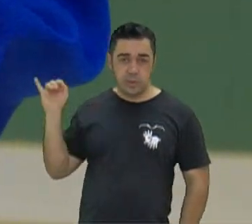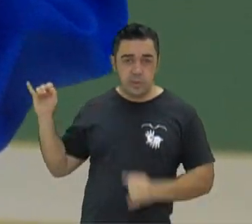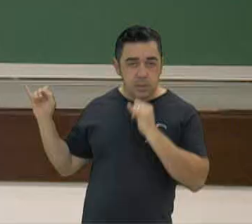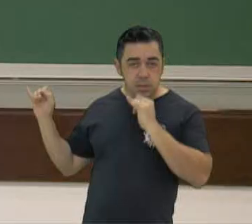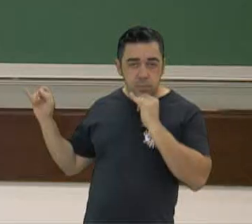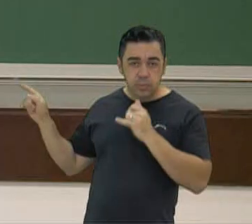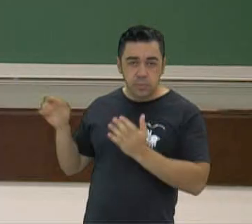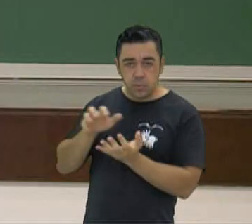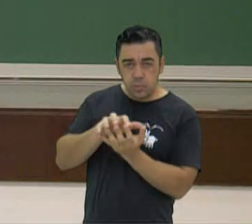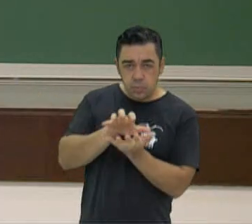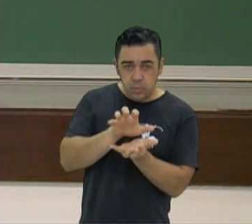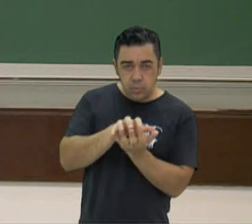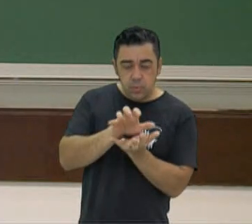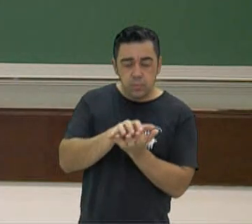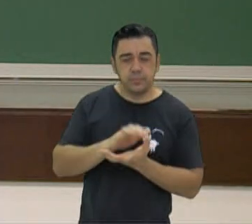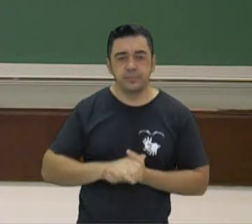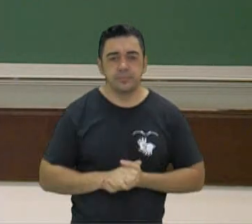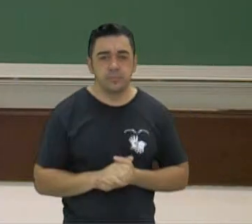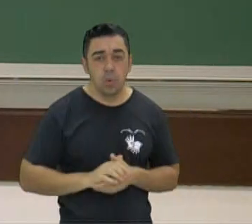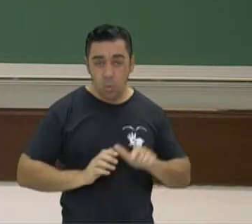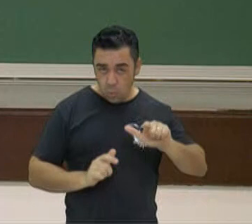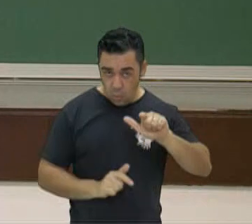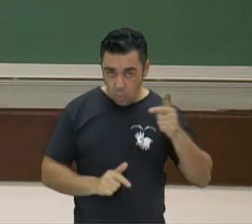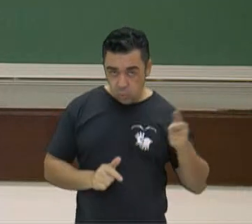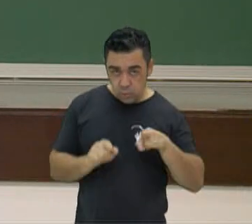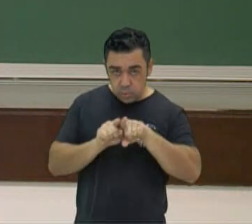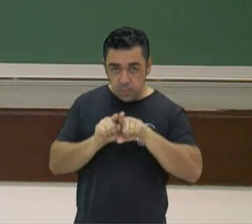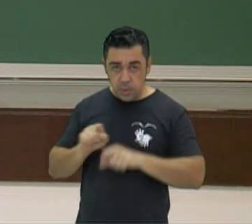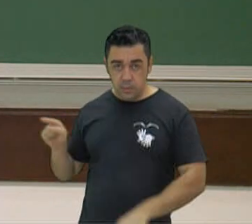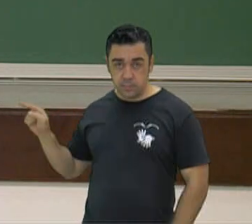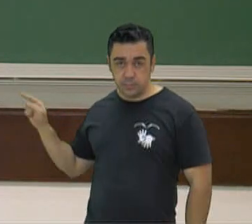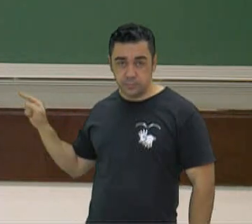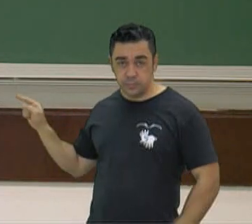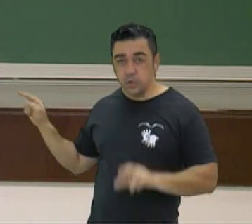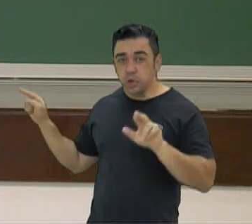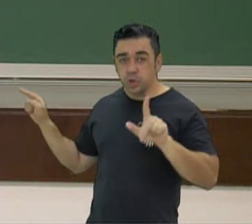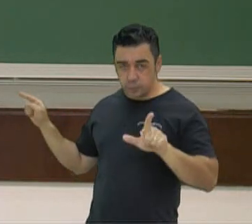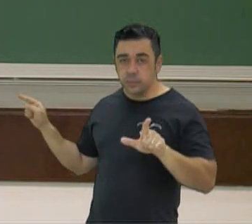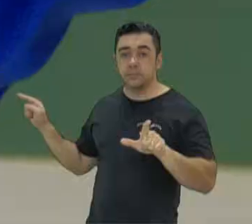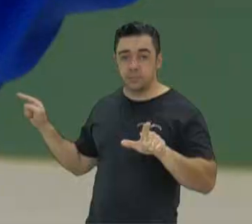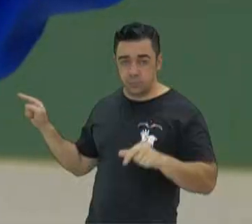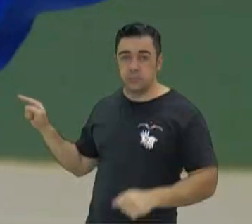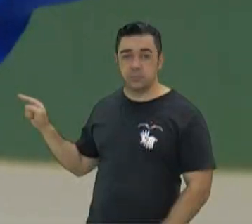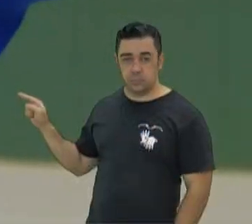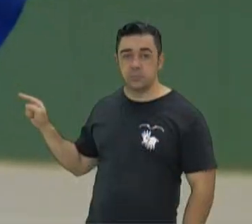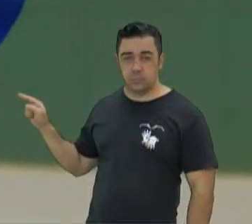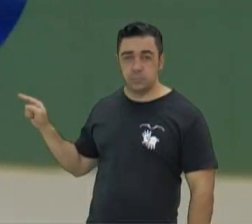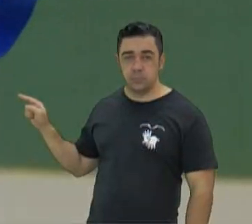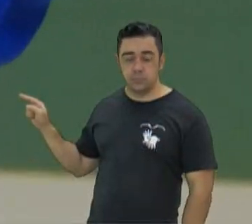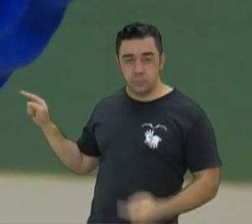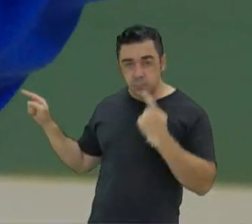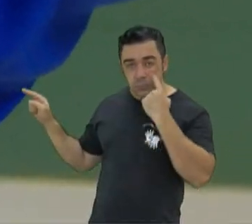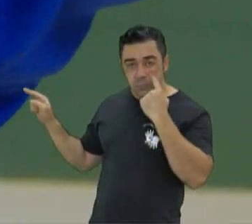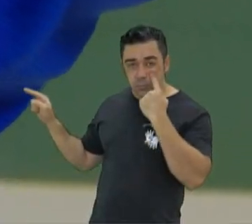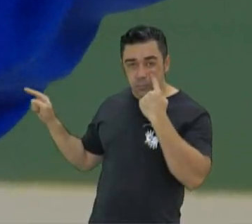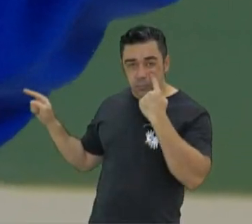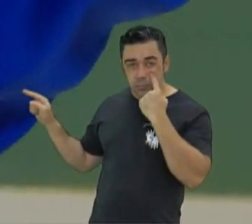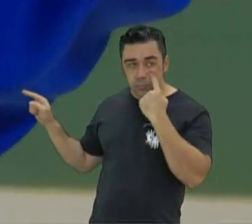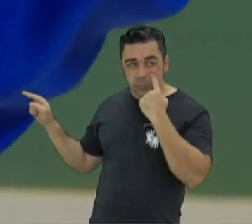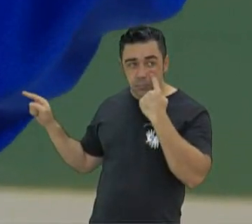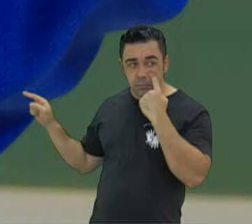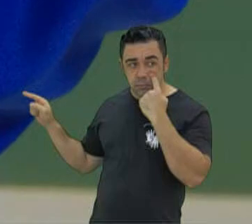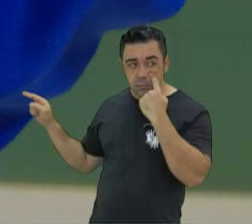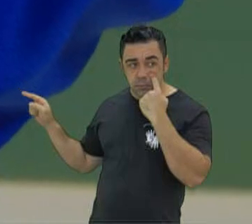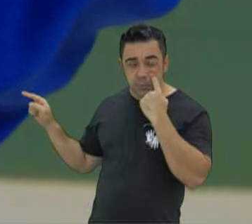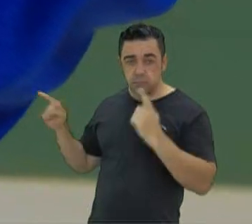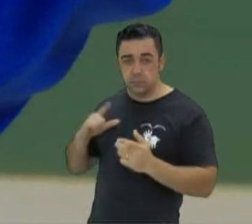né? Esse outro aqui, ó, também tá mostrando, né? Um pouco diferente, mas também era um molusco bivalve. Vocês estão vendo aqui as duas partes